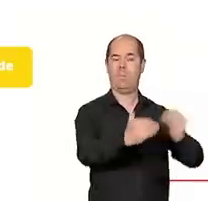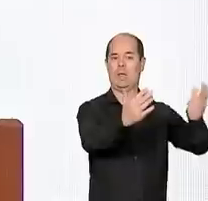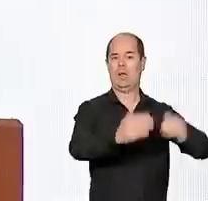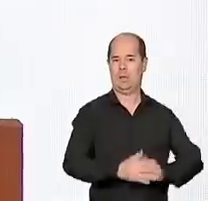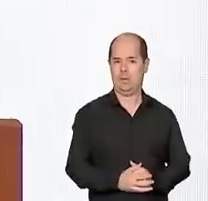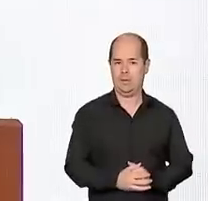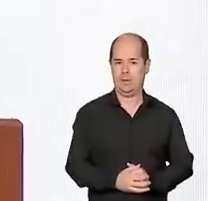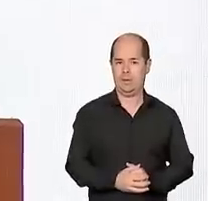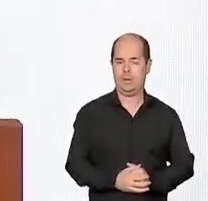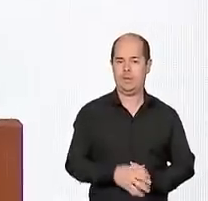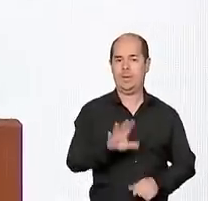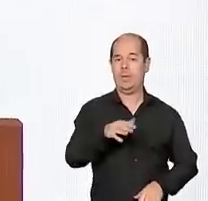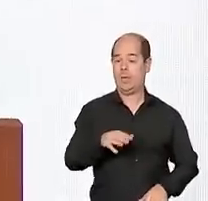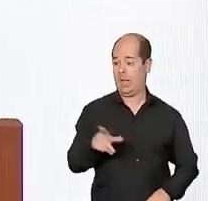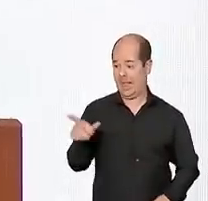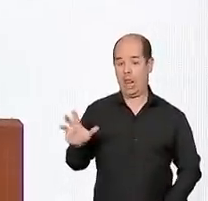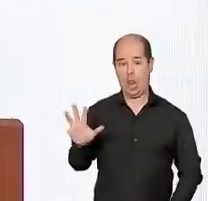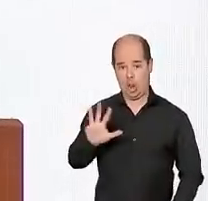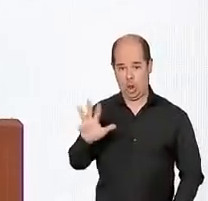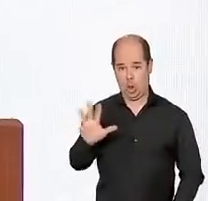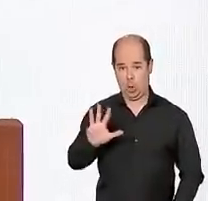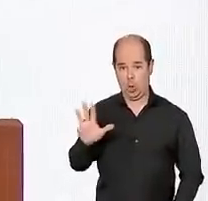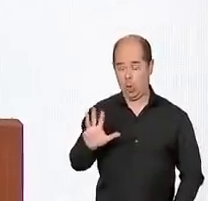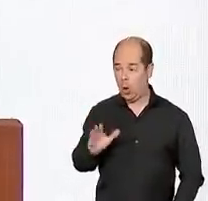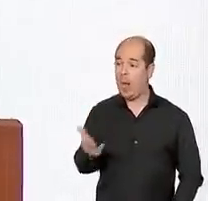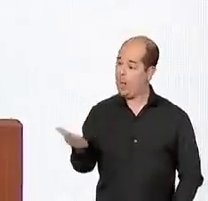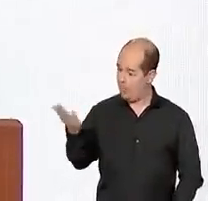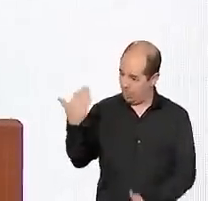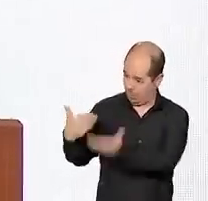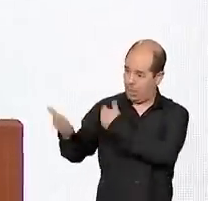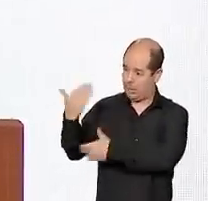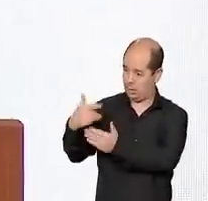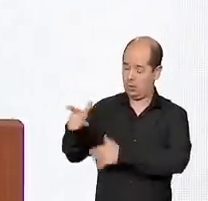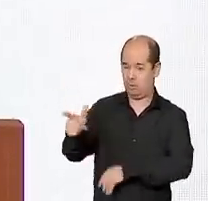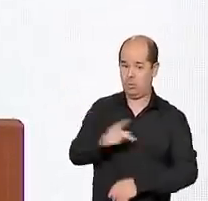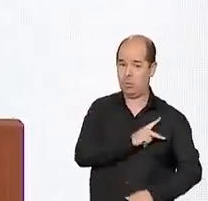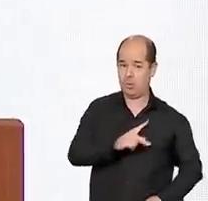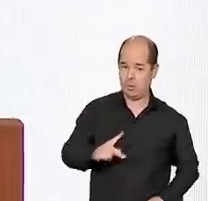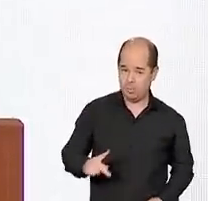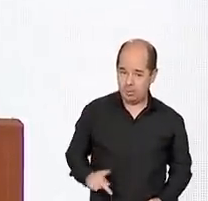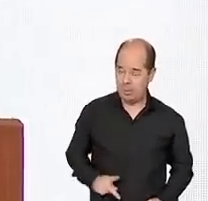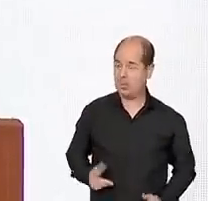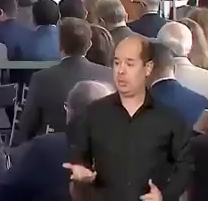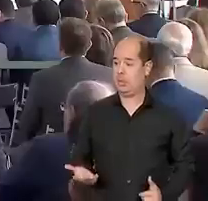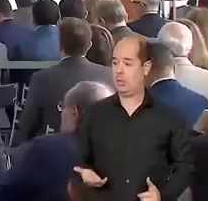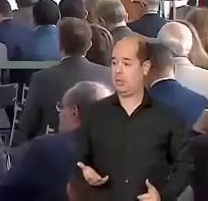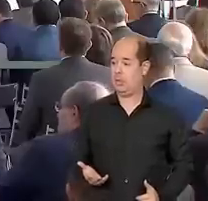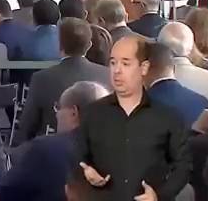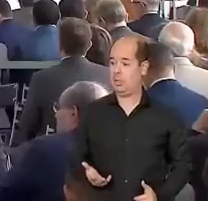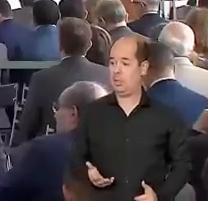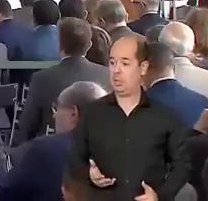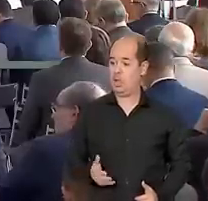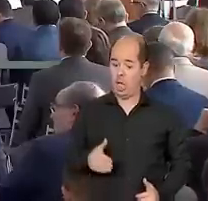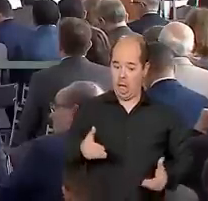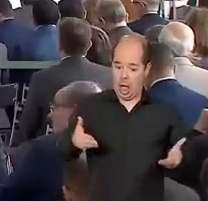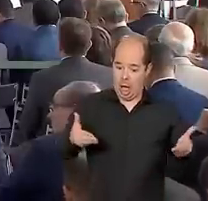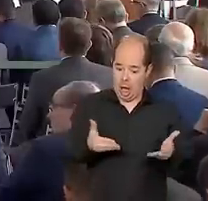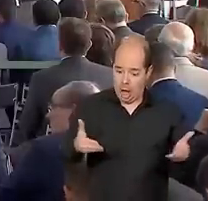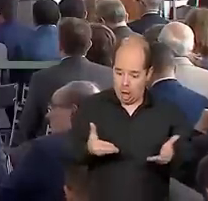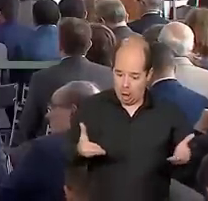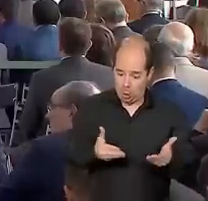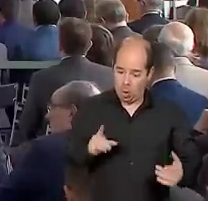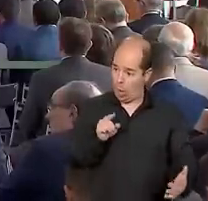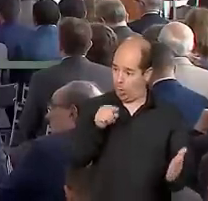gestões anteriores, presidente Lula, essa dimensão da inovação não estava colocada com a força que está